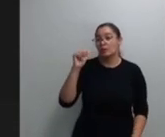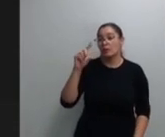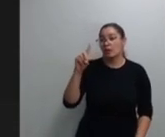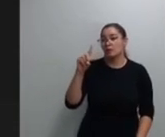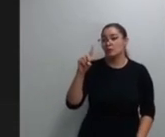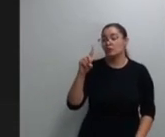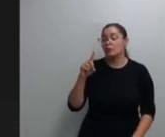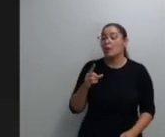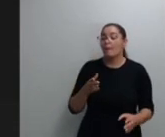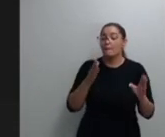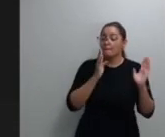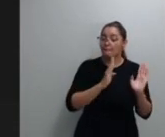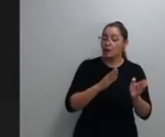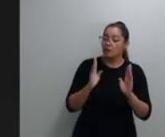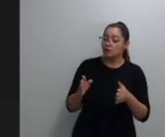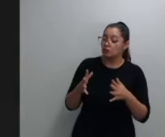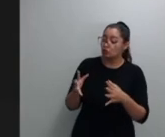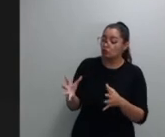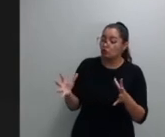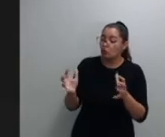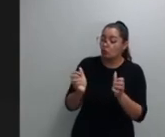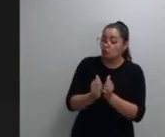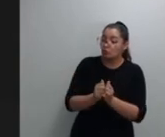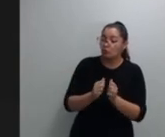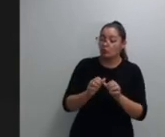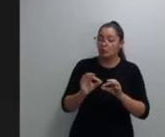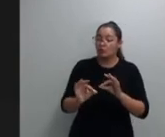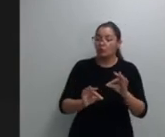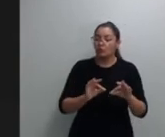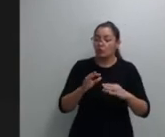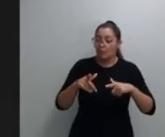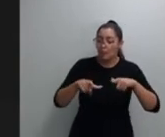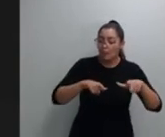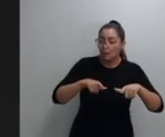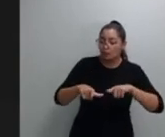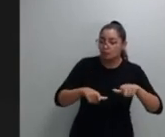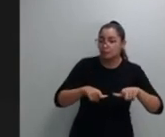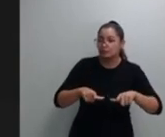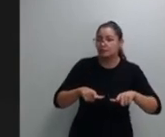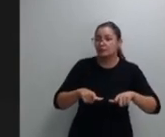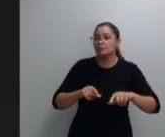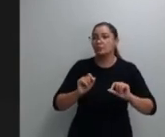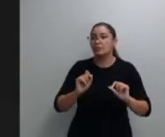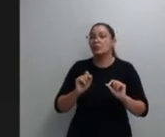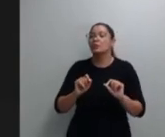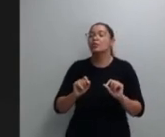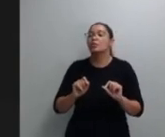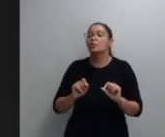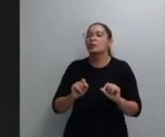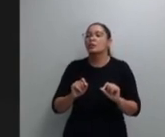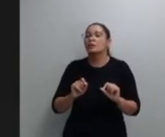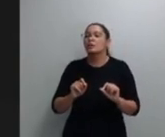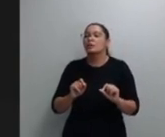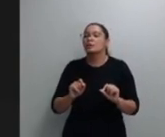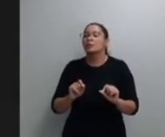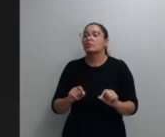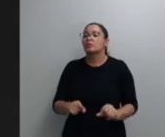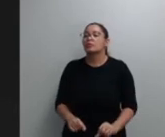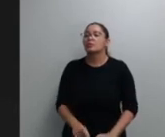envolvidas na operação os atos de concentração econômica em que cumulativamente